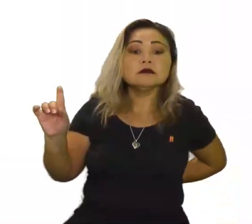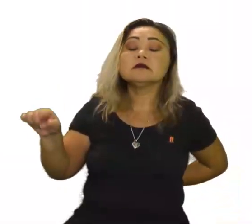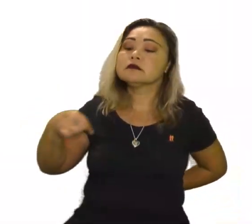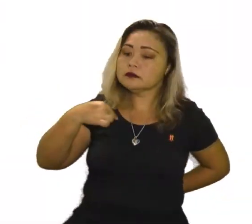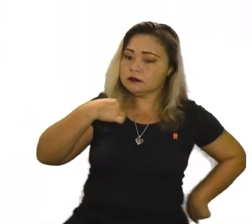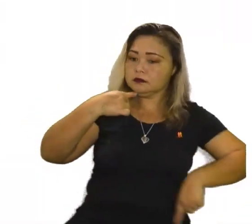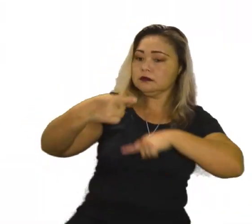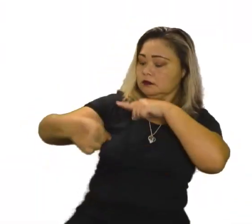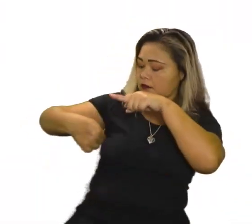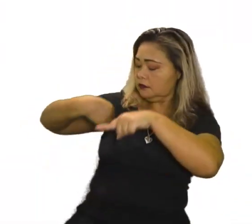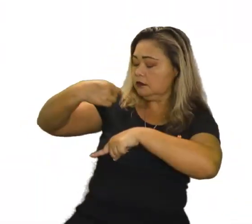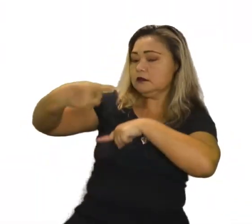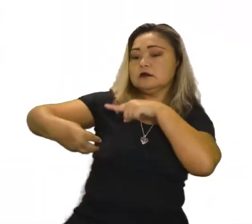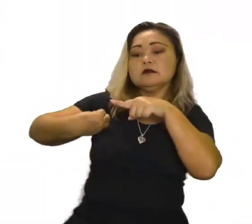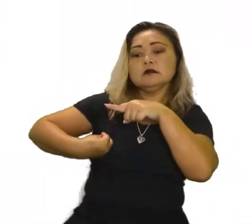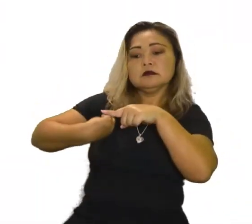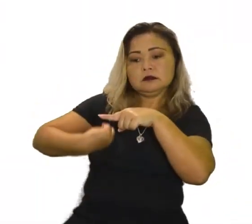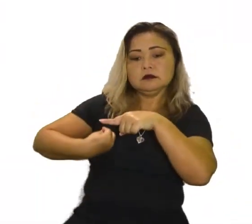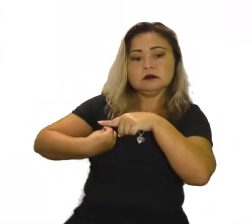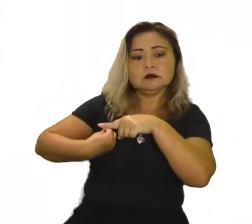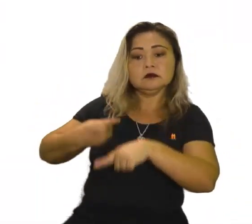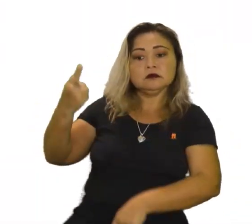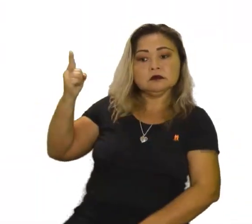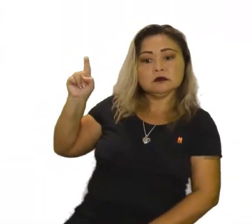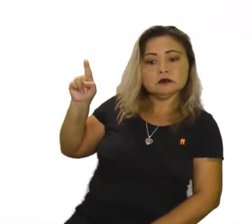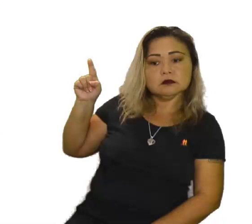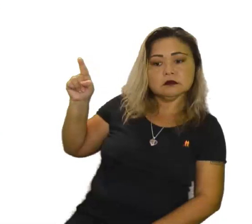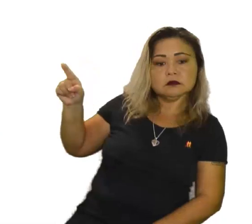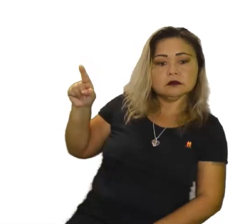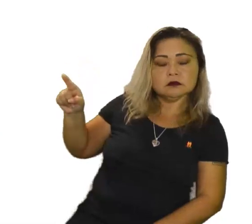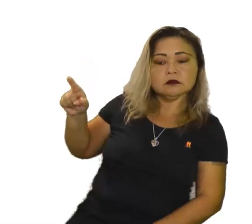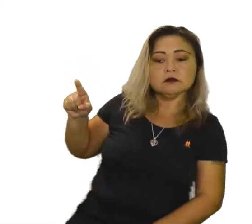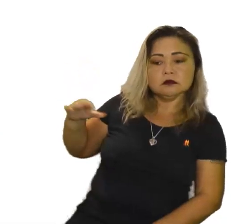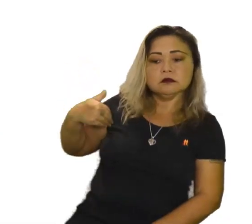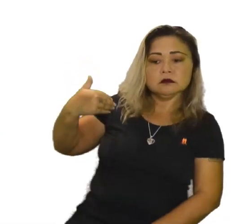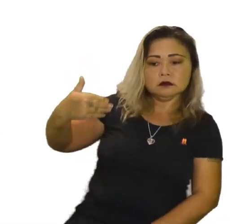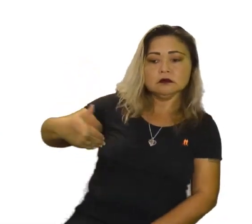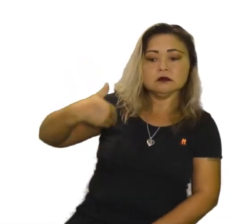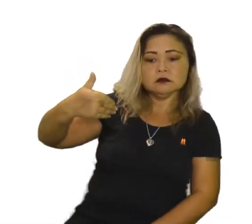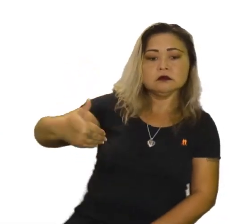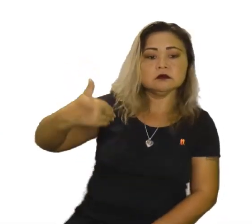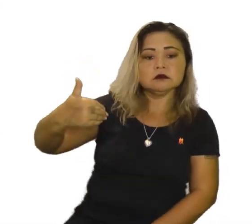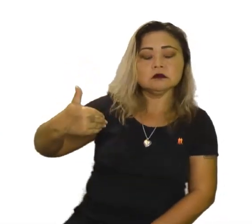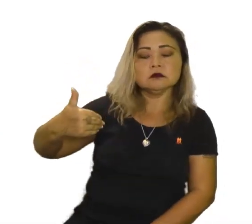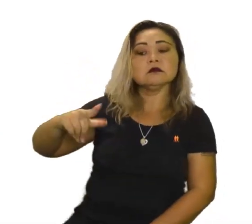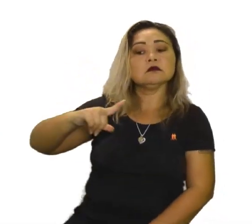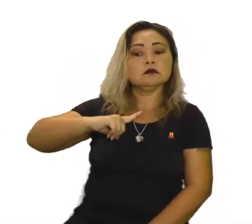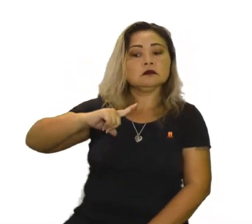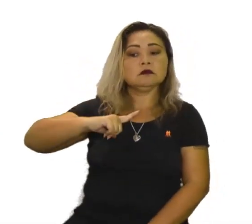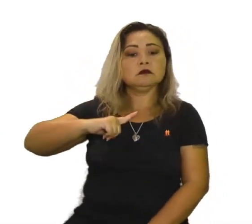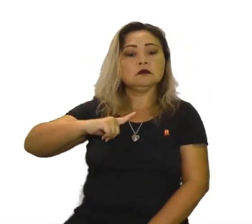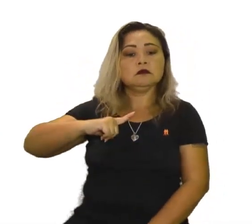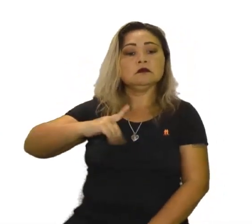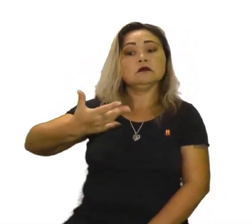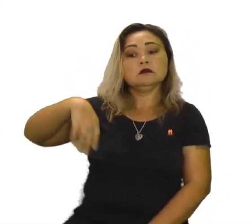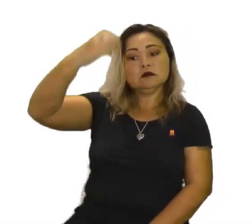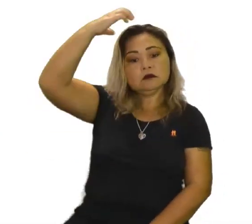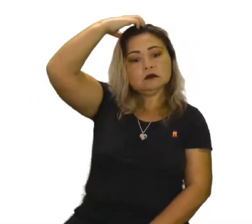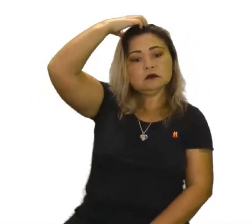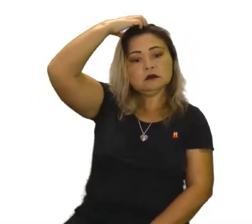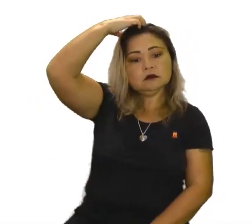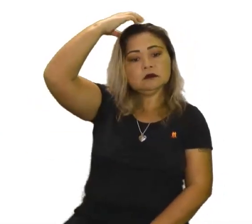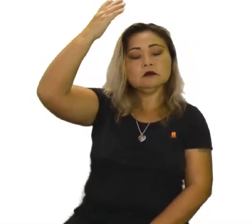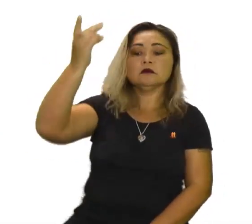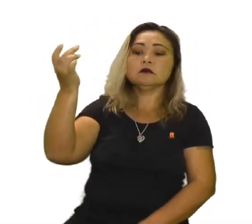Então, o ciclo de vida de cada indivíduo. Olha só, a fase de desenvolvimento. Nós temos aí, ó,